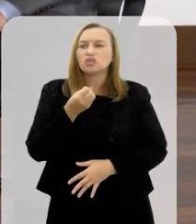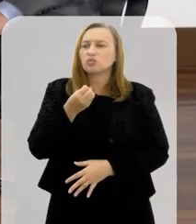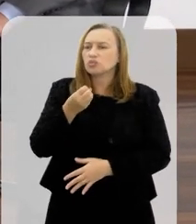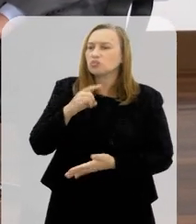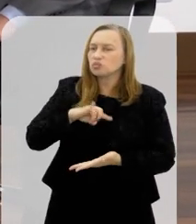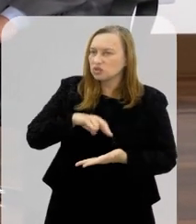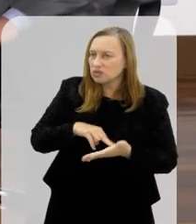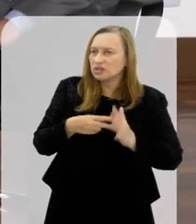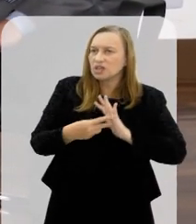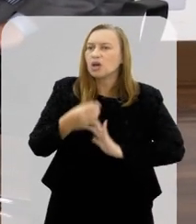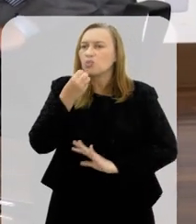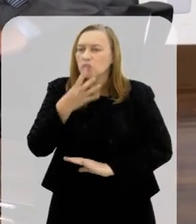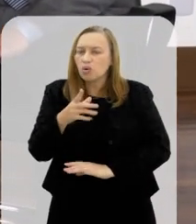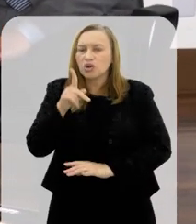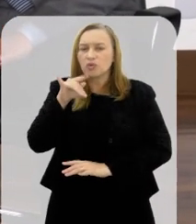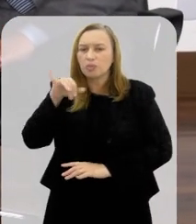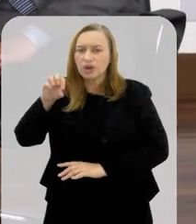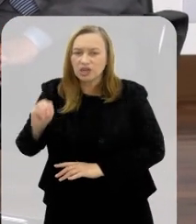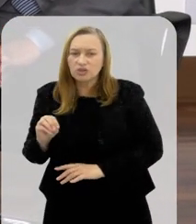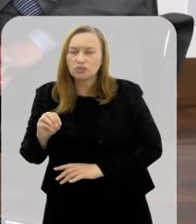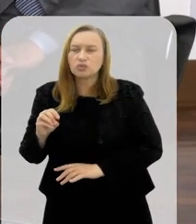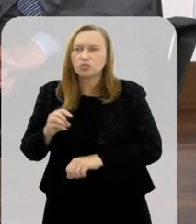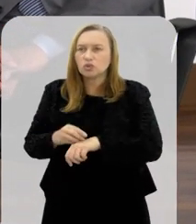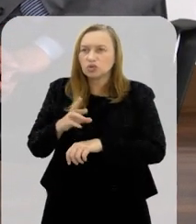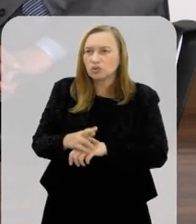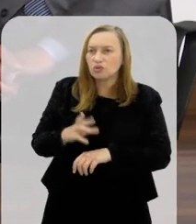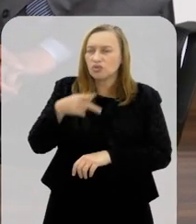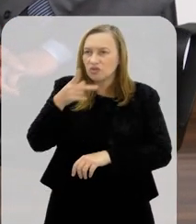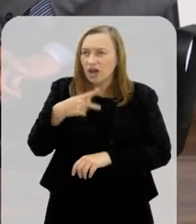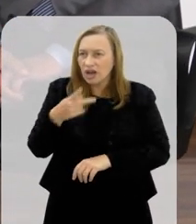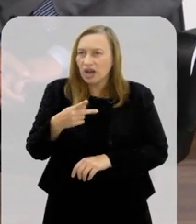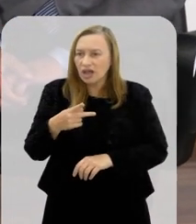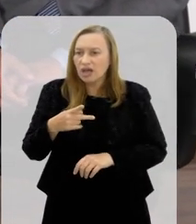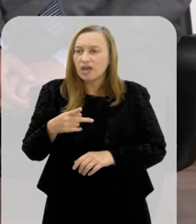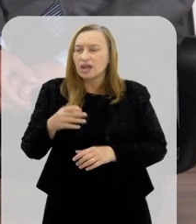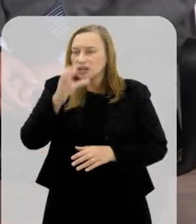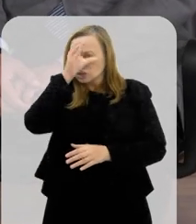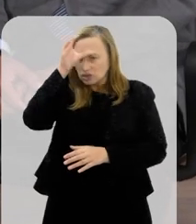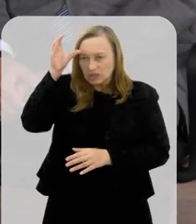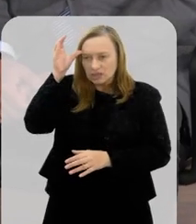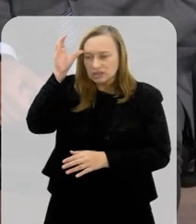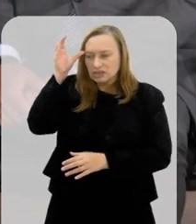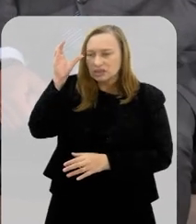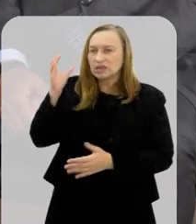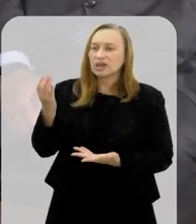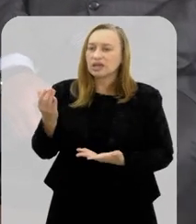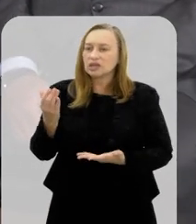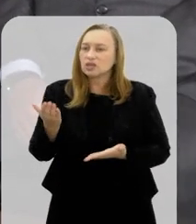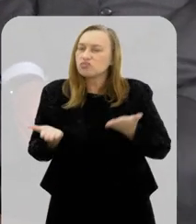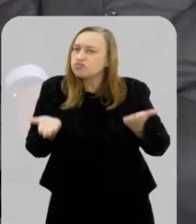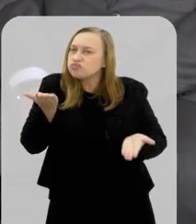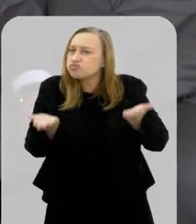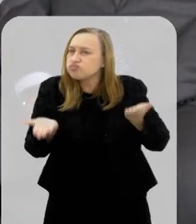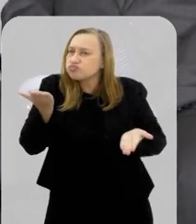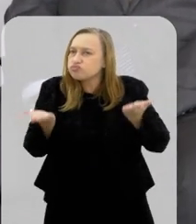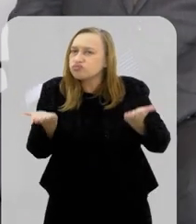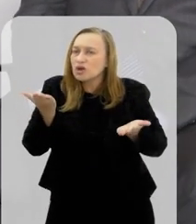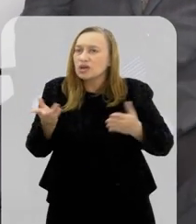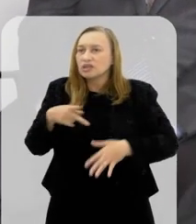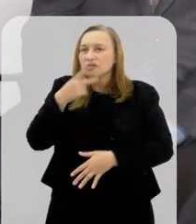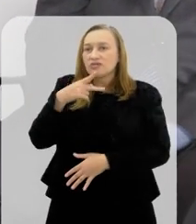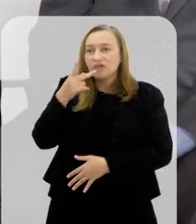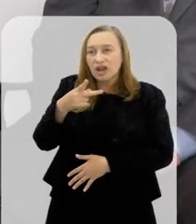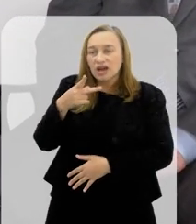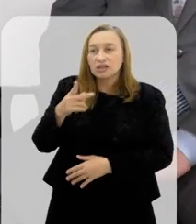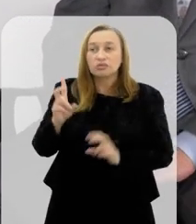significativo aquilo que o Dr Plínio traz porque a relação de consumo Ela acabou se equilibrando de alguma maneira e a gente vai